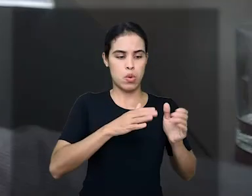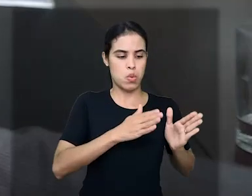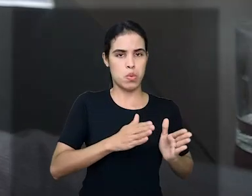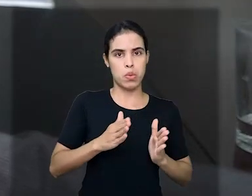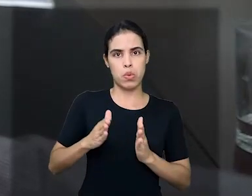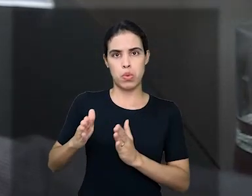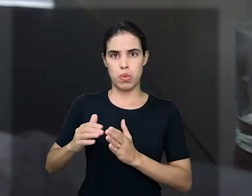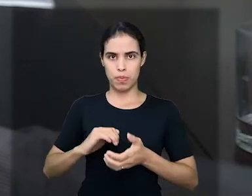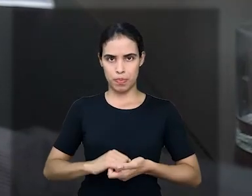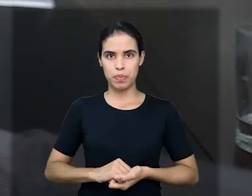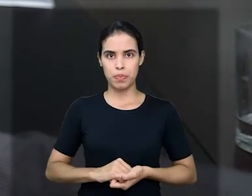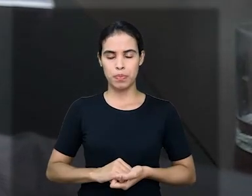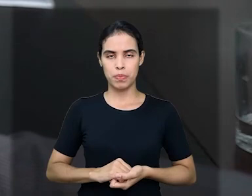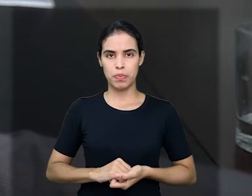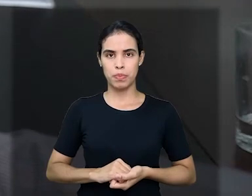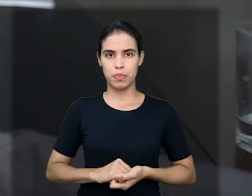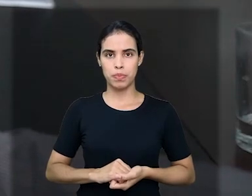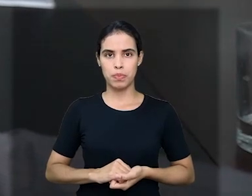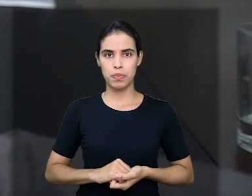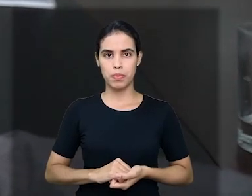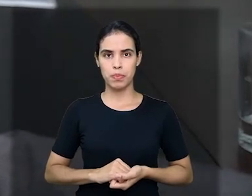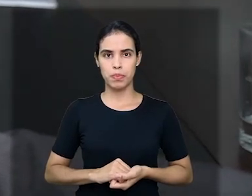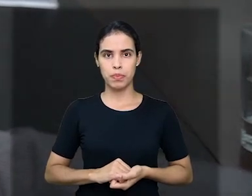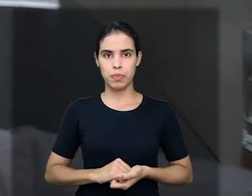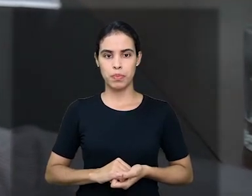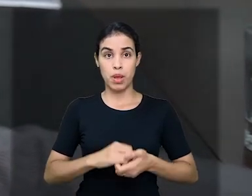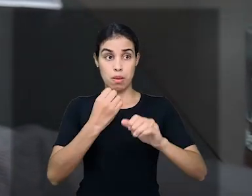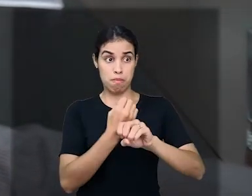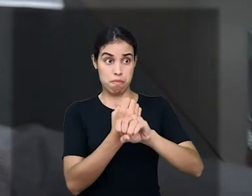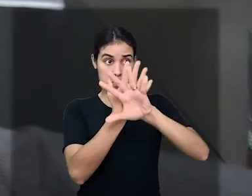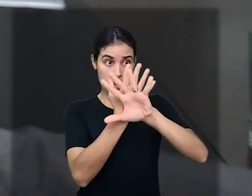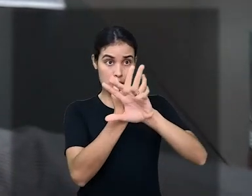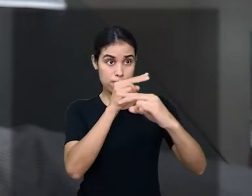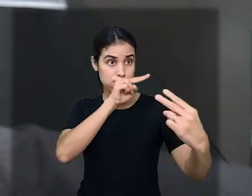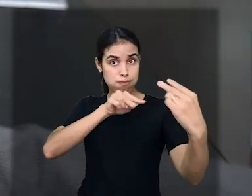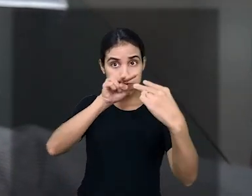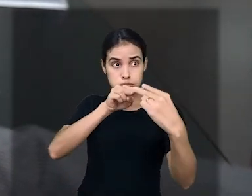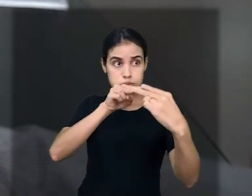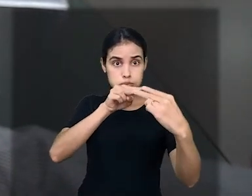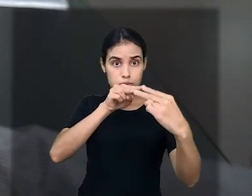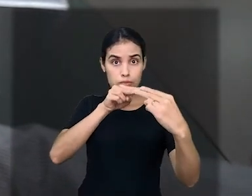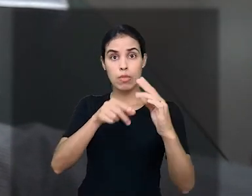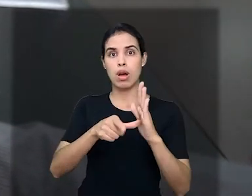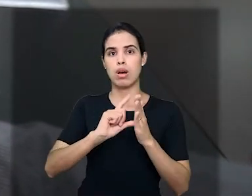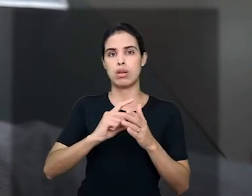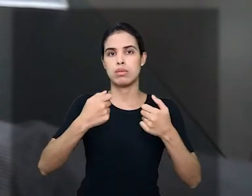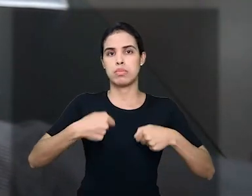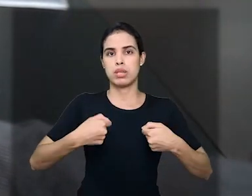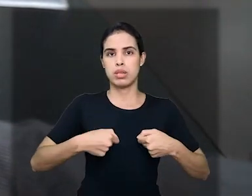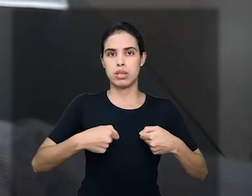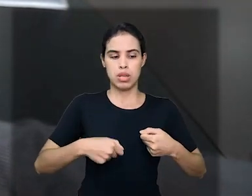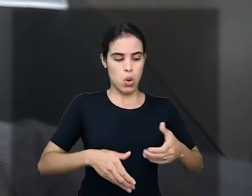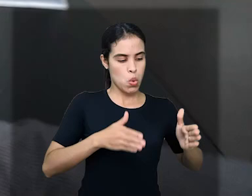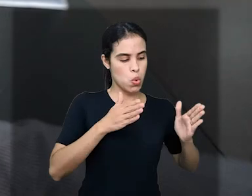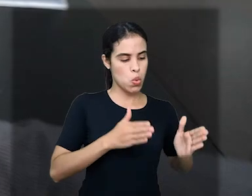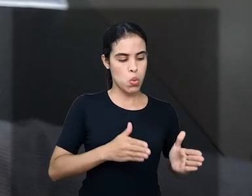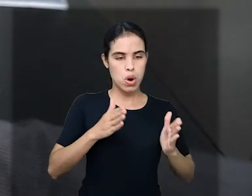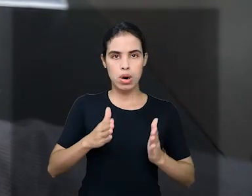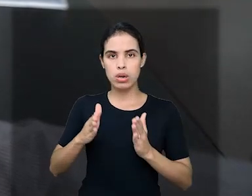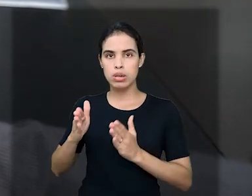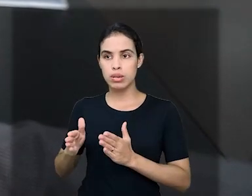A nossa principal ferramenta do trabalho remoto ou teletrabalho é um plano de